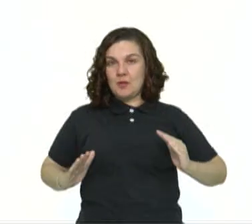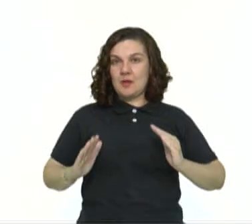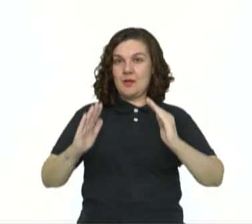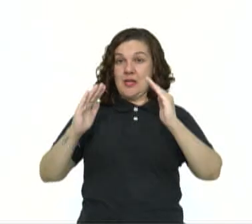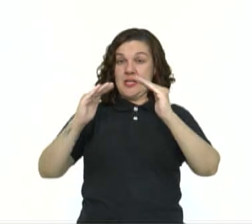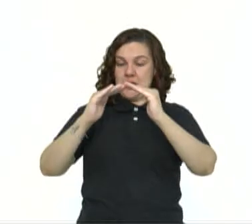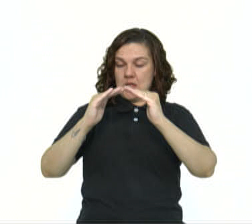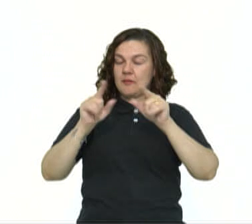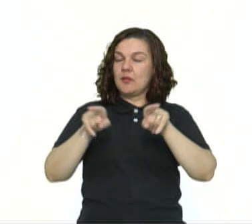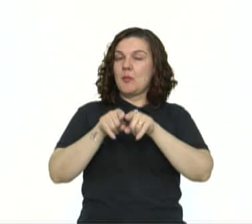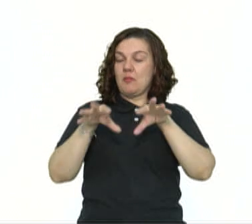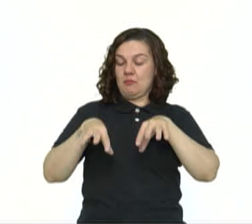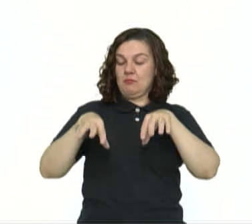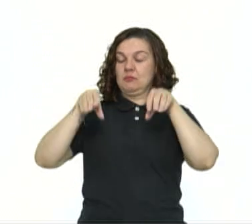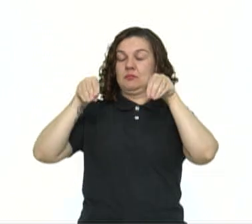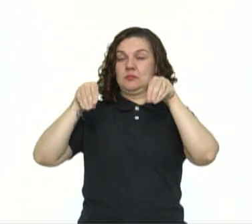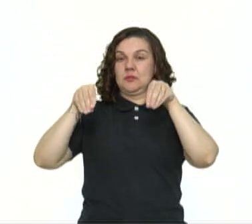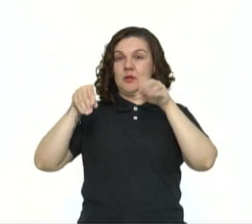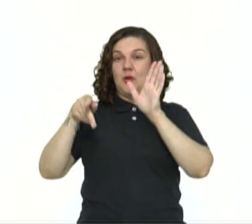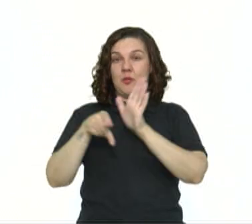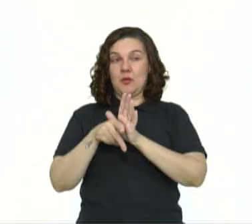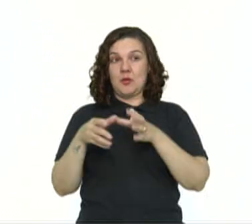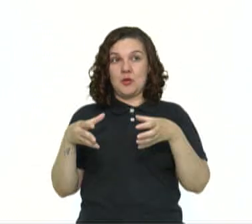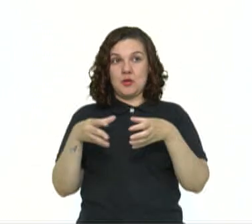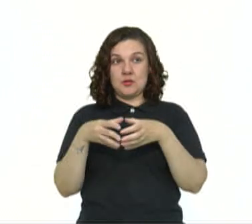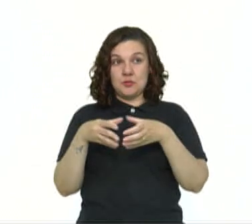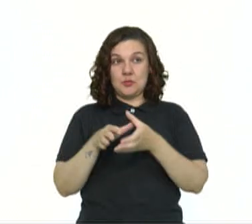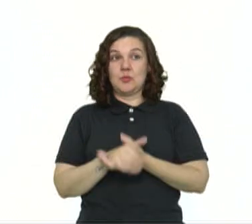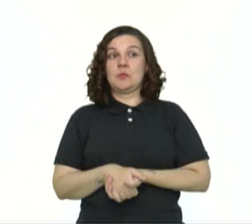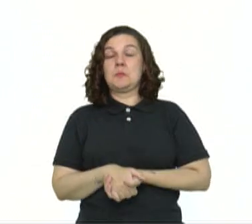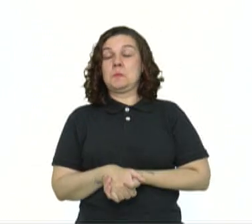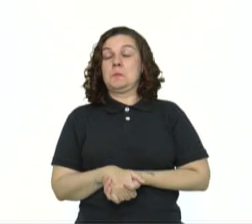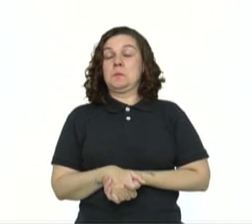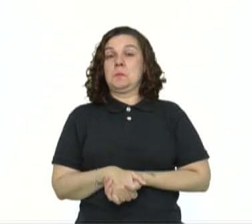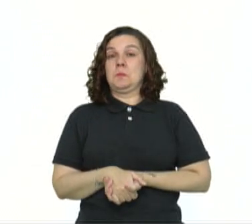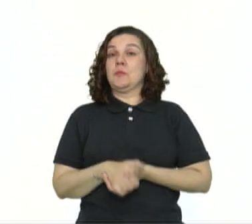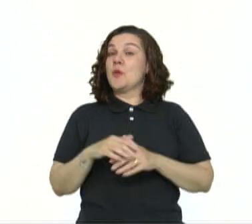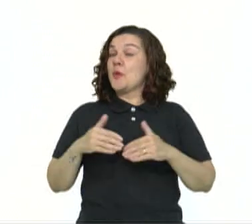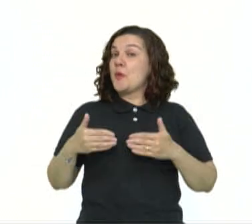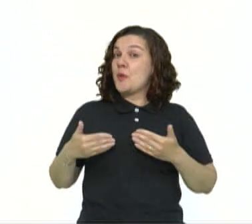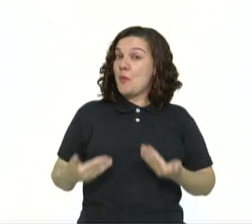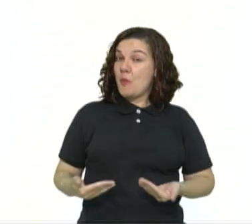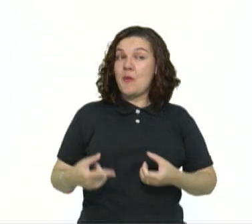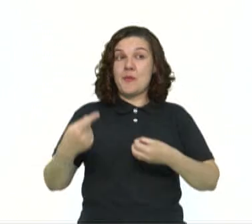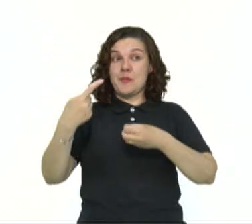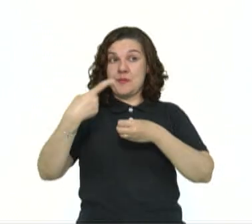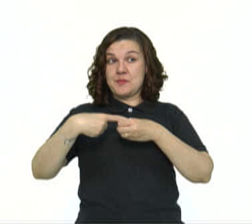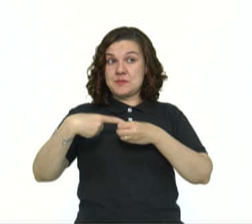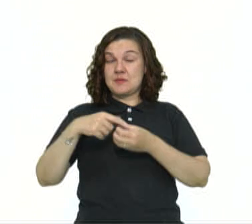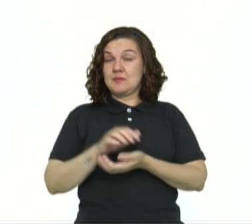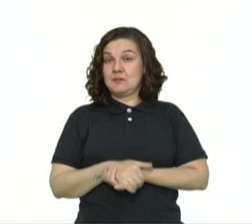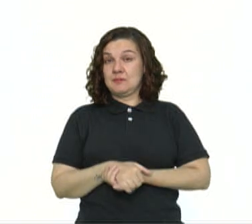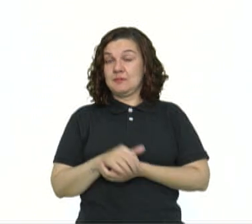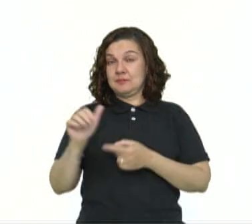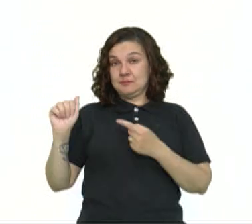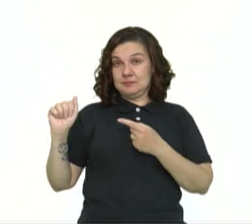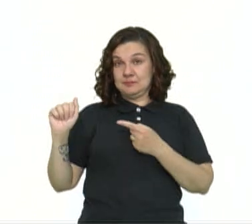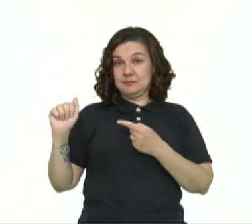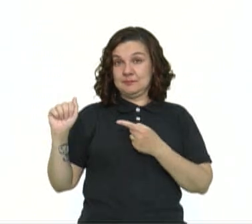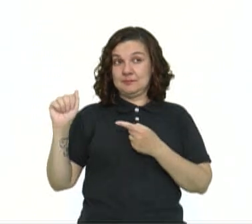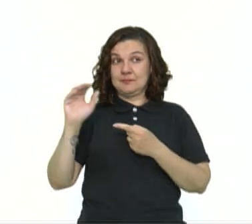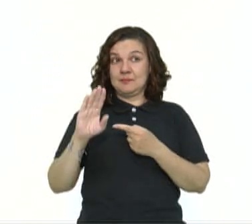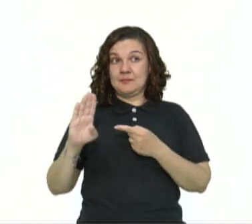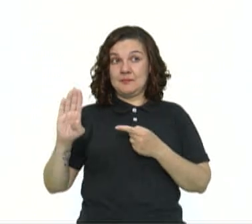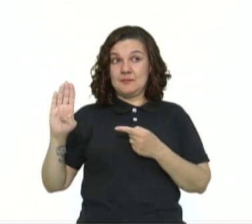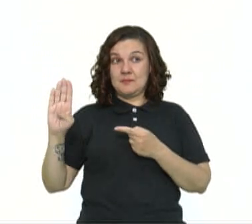e luxuosos palácios para o Império Absolutista. Qual foi esta cidade? A.